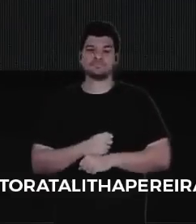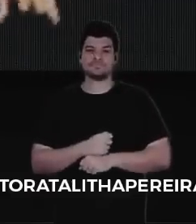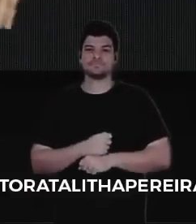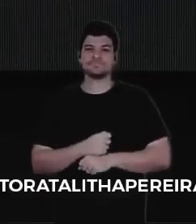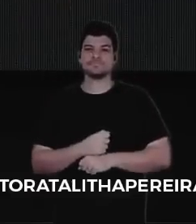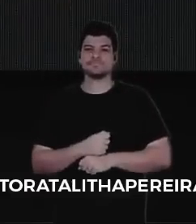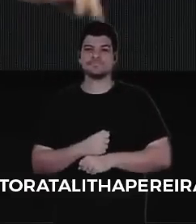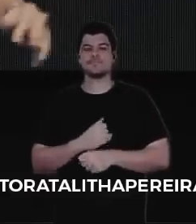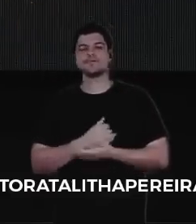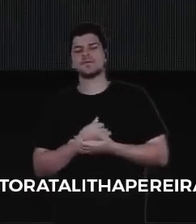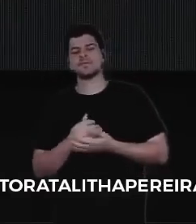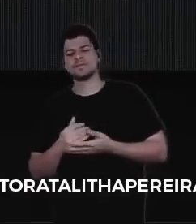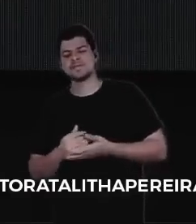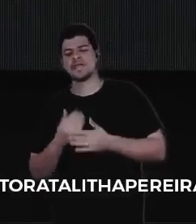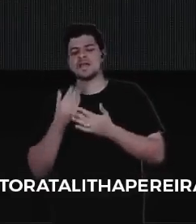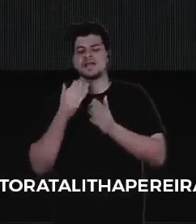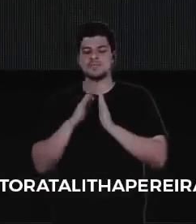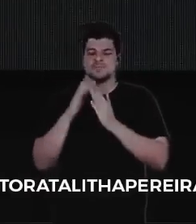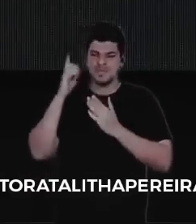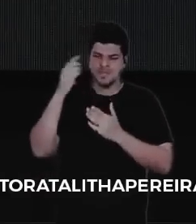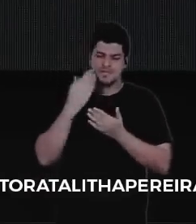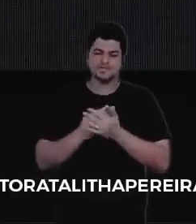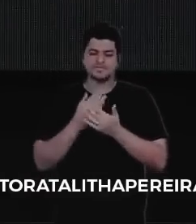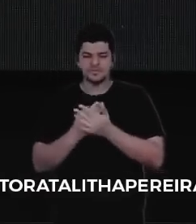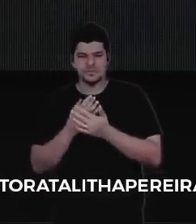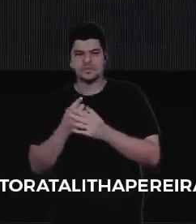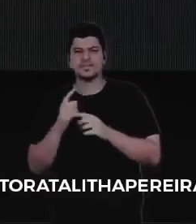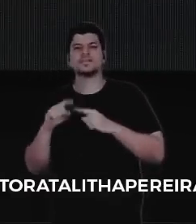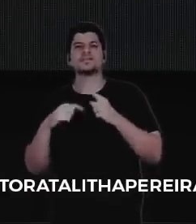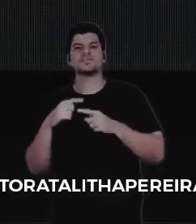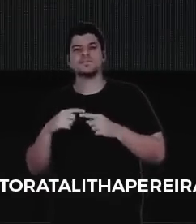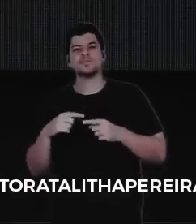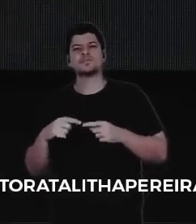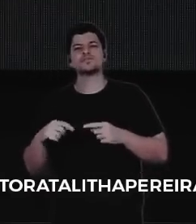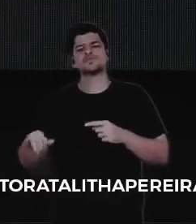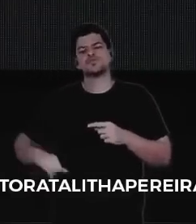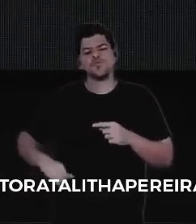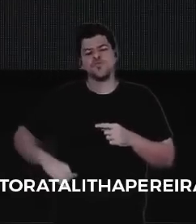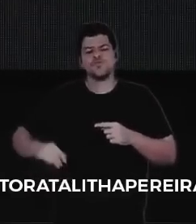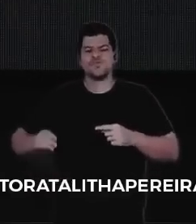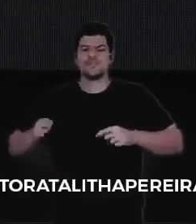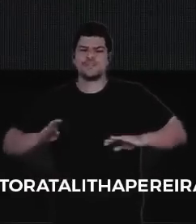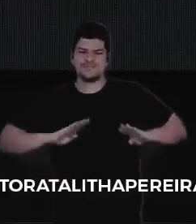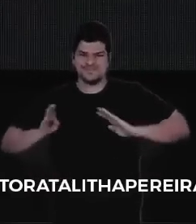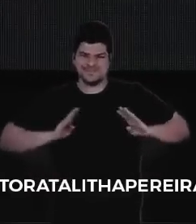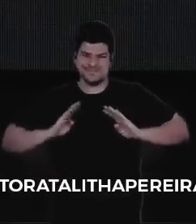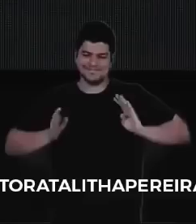para meditar, para buscar o Senhor e depois para sofrer um pouco com Paulo Vitor.